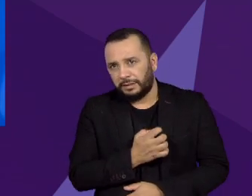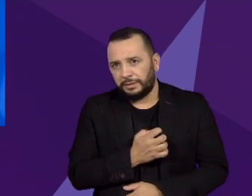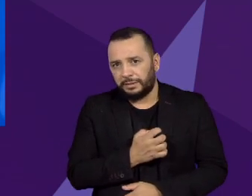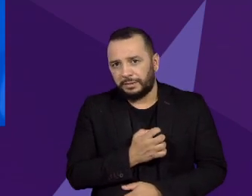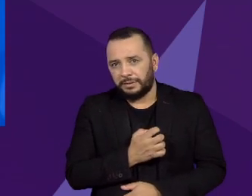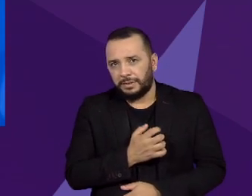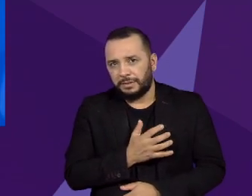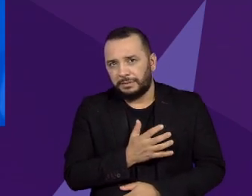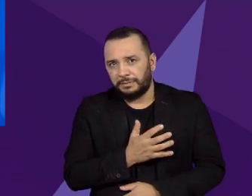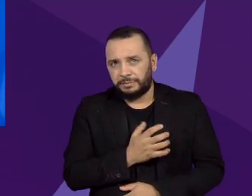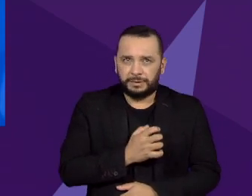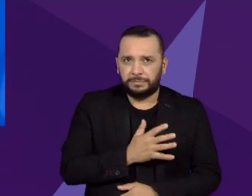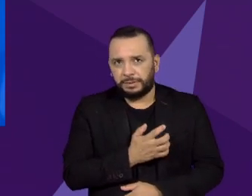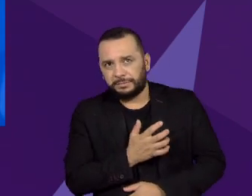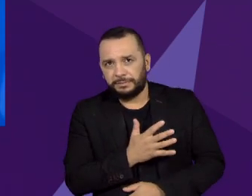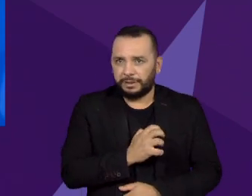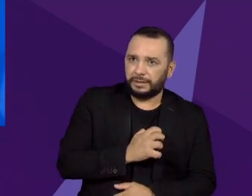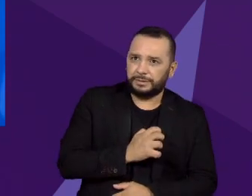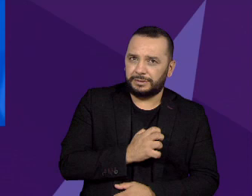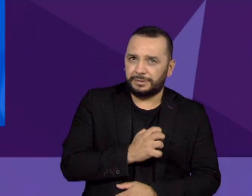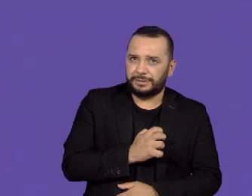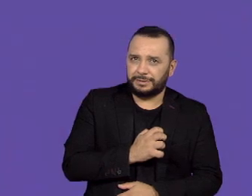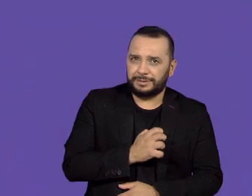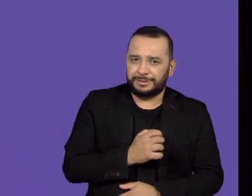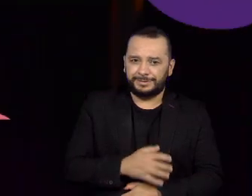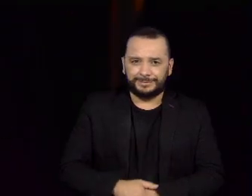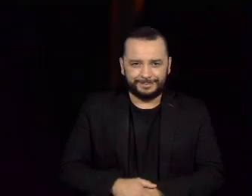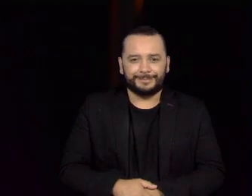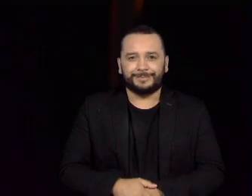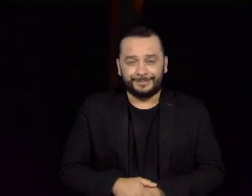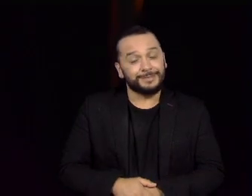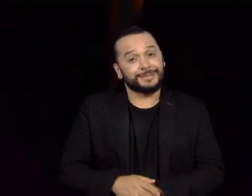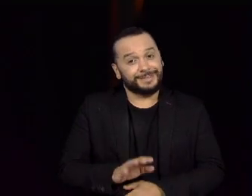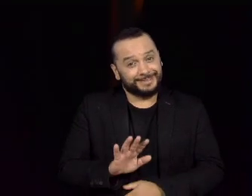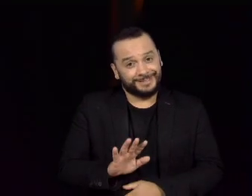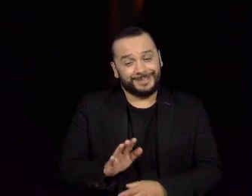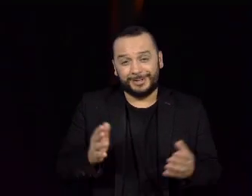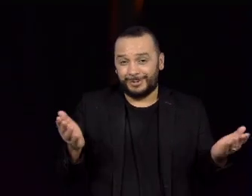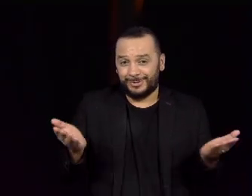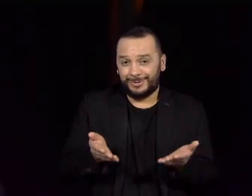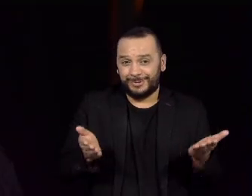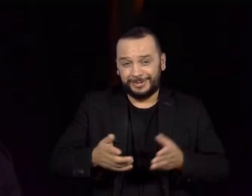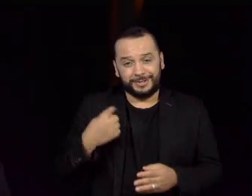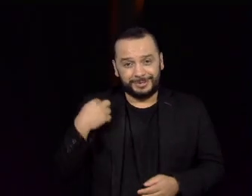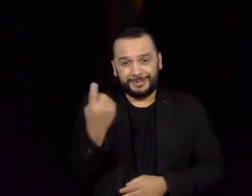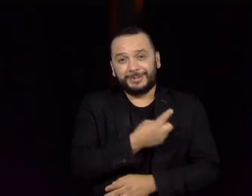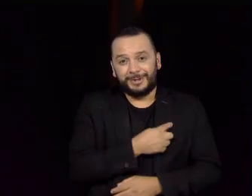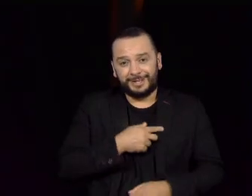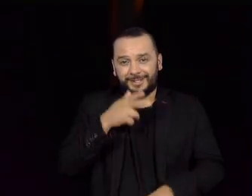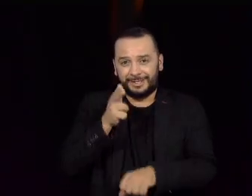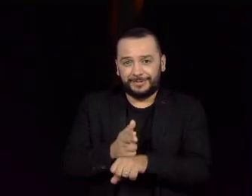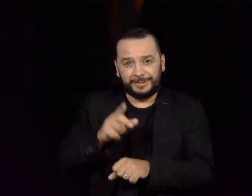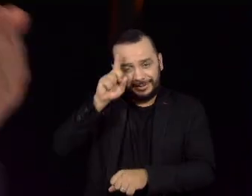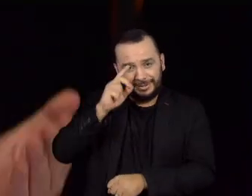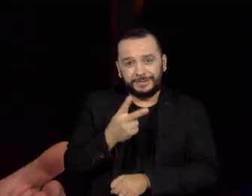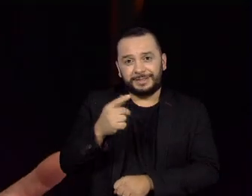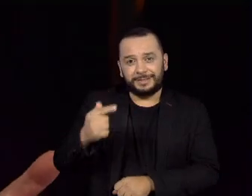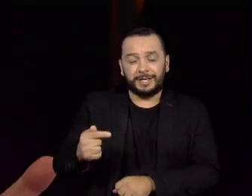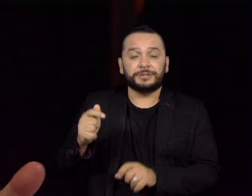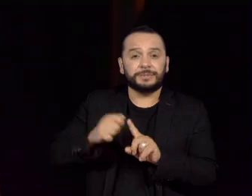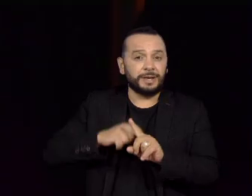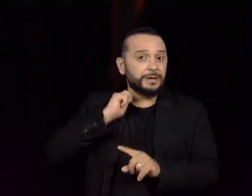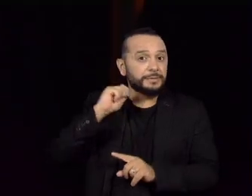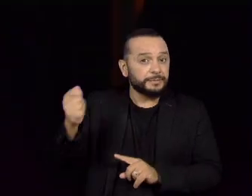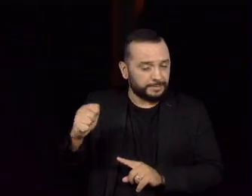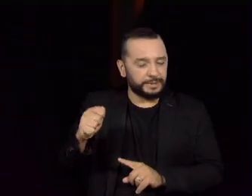pam, pam, pam, pam. No dia de hoje que nós estamos gravando, dia 27 de abril, o ministro